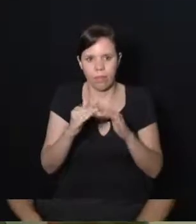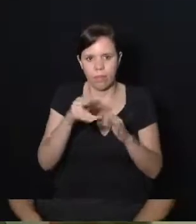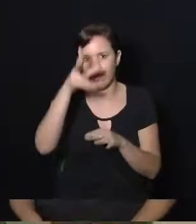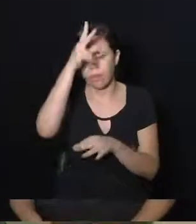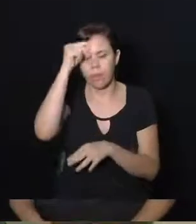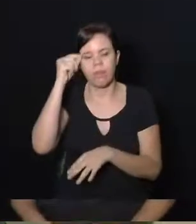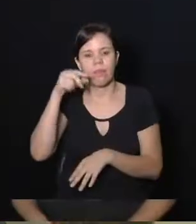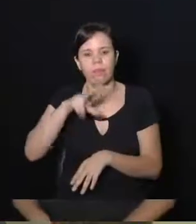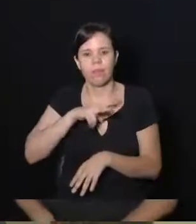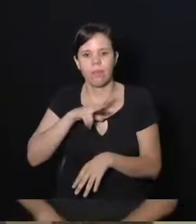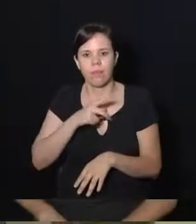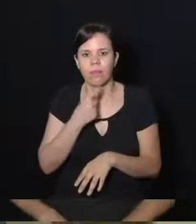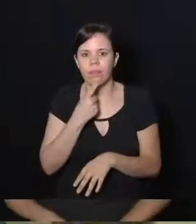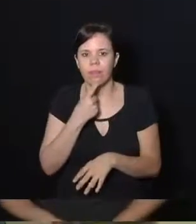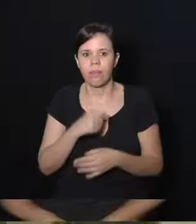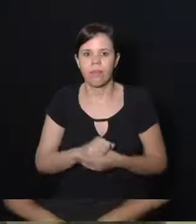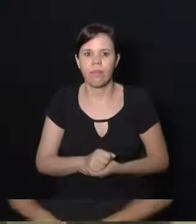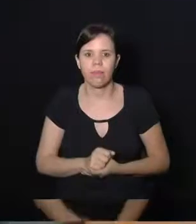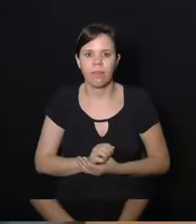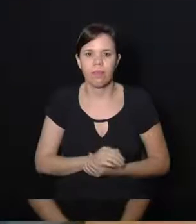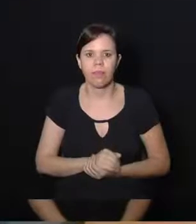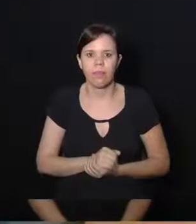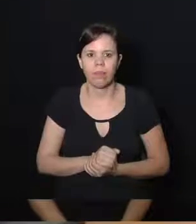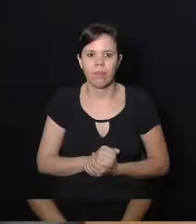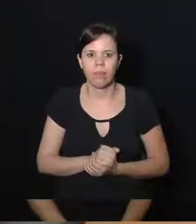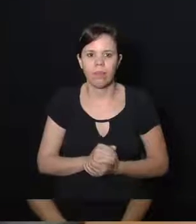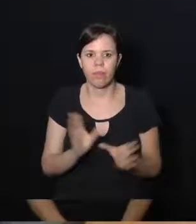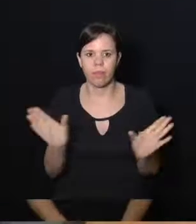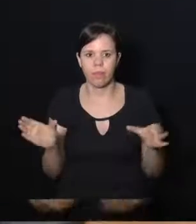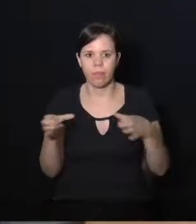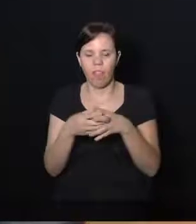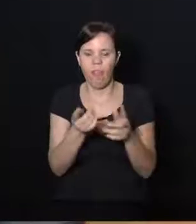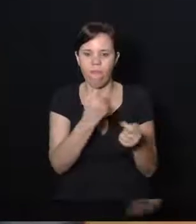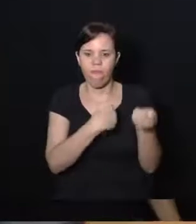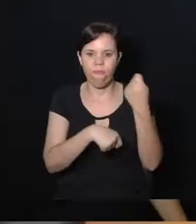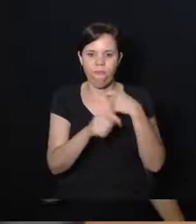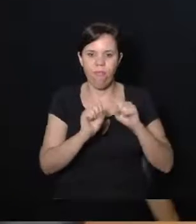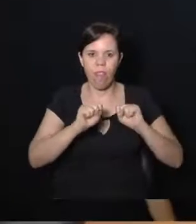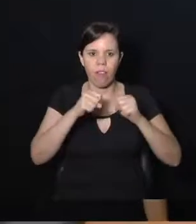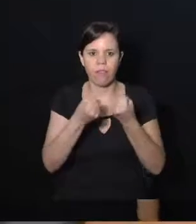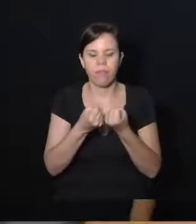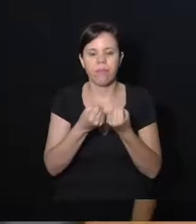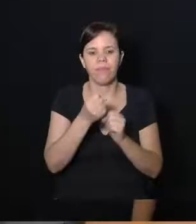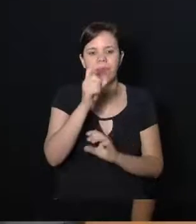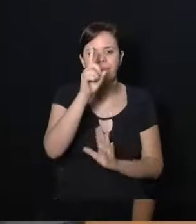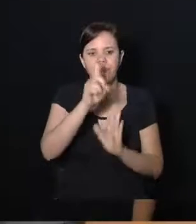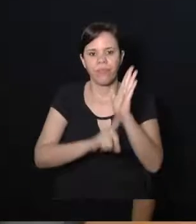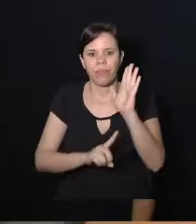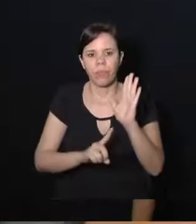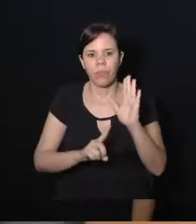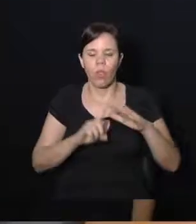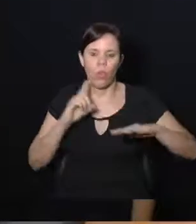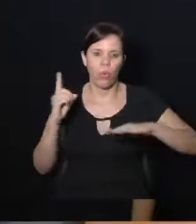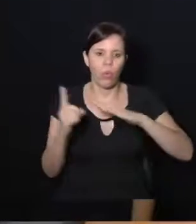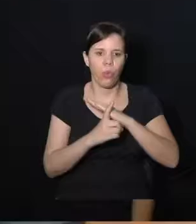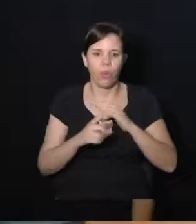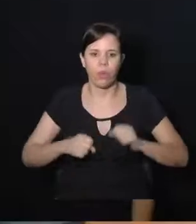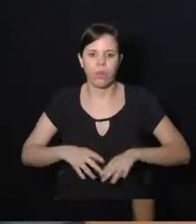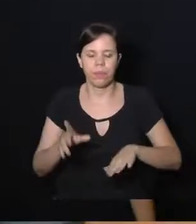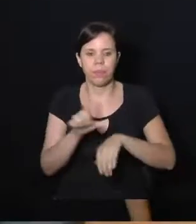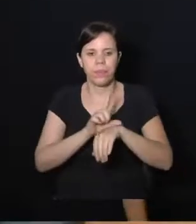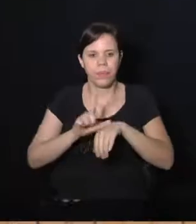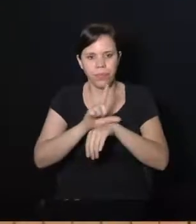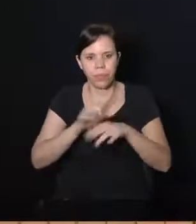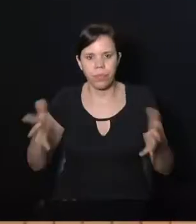pública e particular de Campinas. Comissão de Economia e Defesa dos Direitos do Consumidor do Legislativo